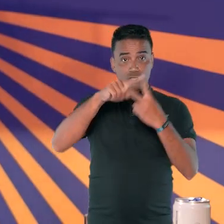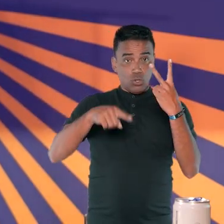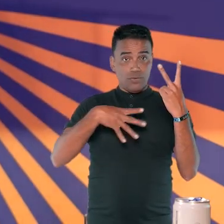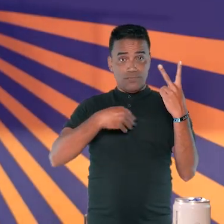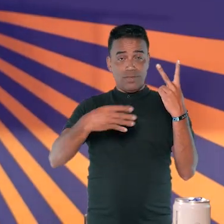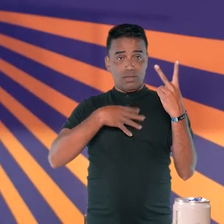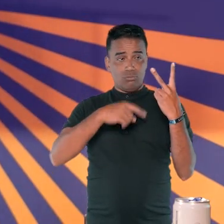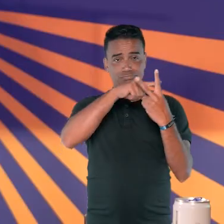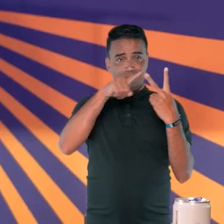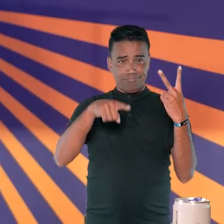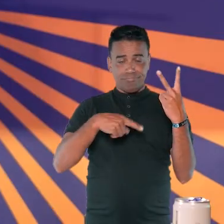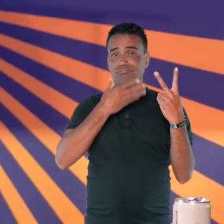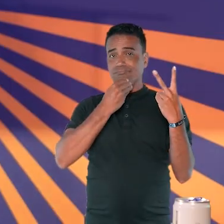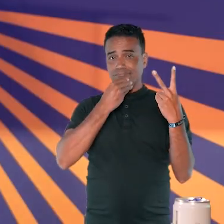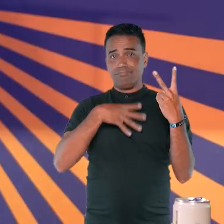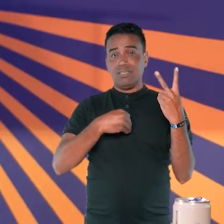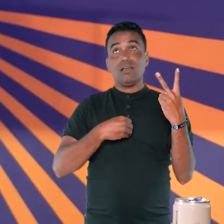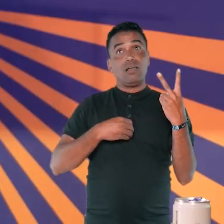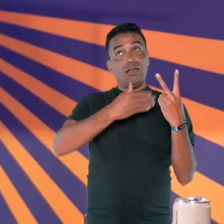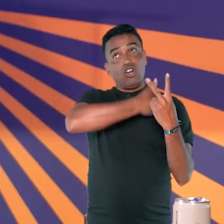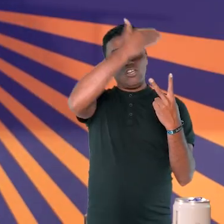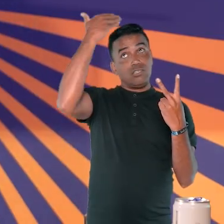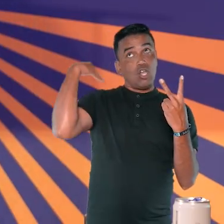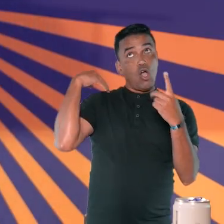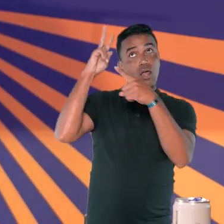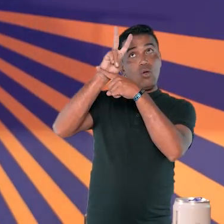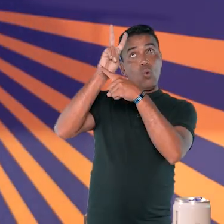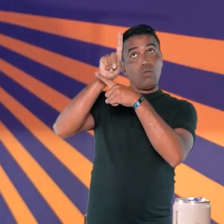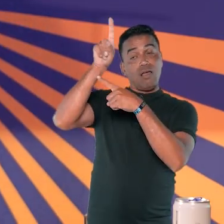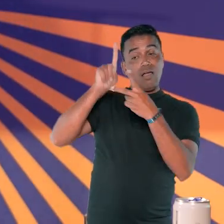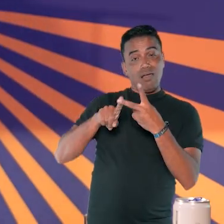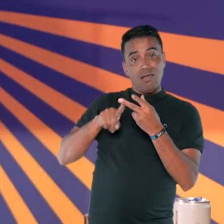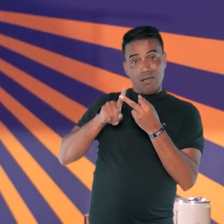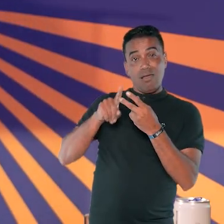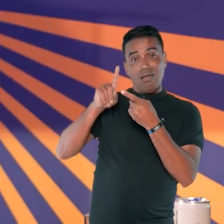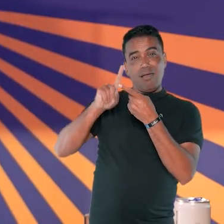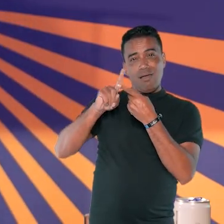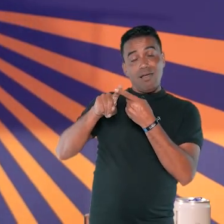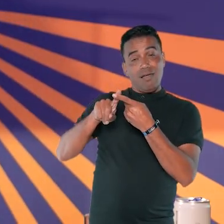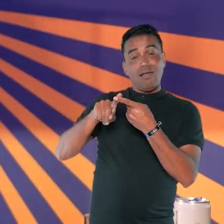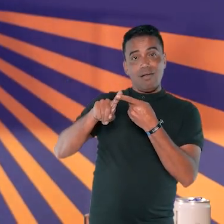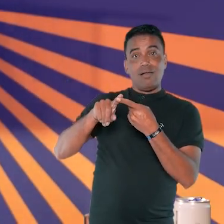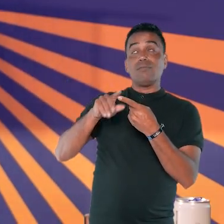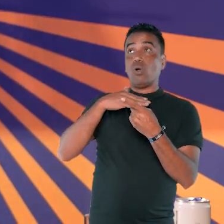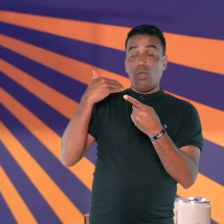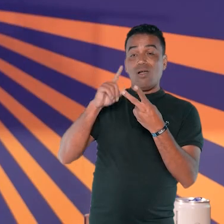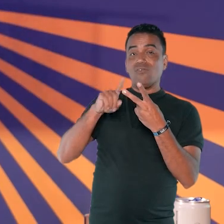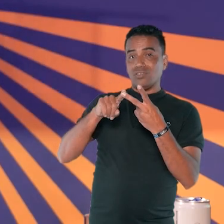padre. Agora um, Nossa Senhora toma conta. O outro é minha responsabilidade do meu